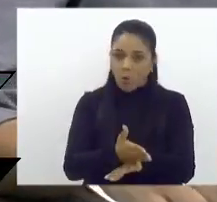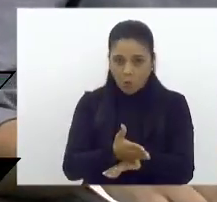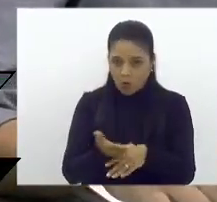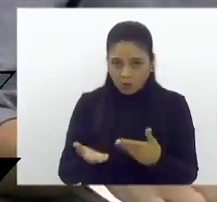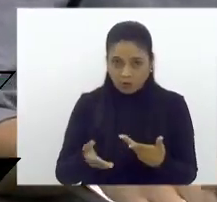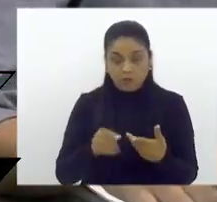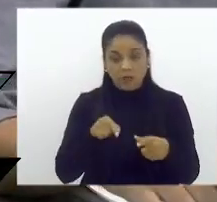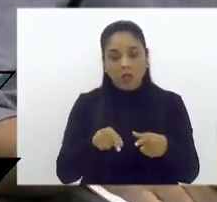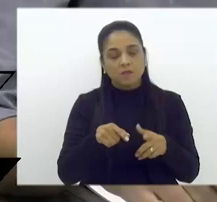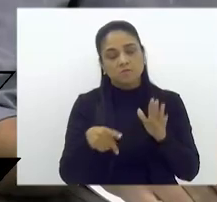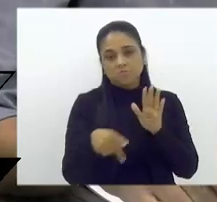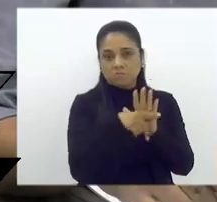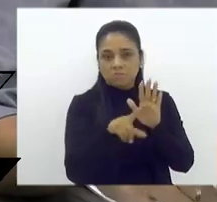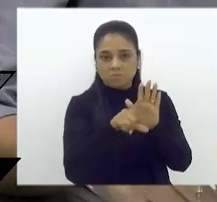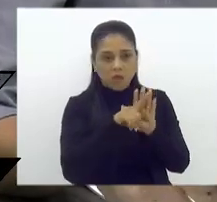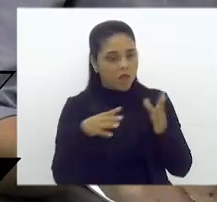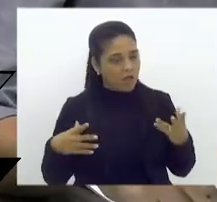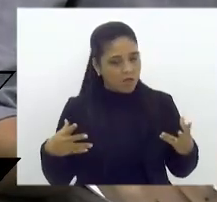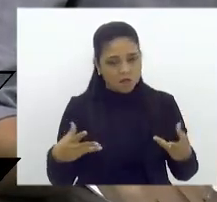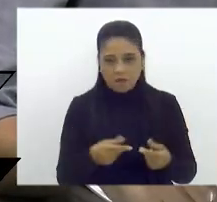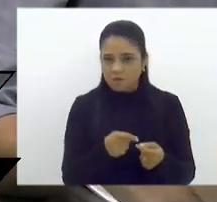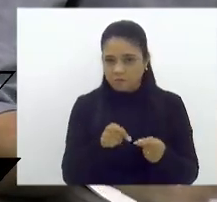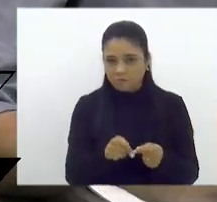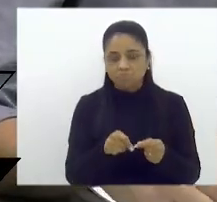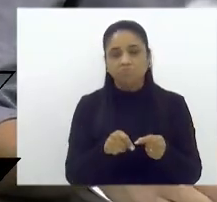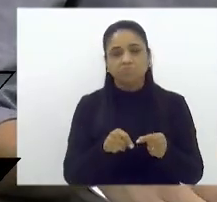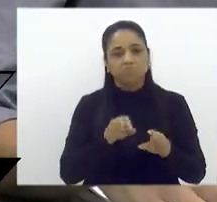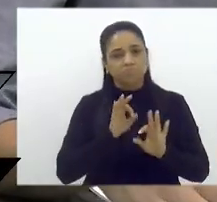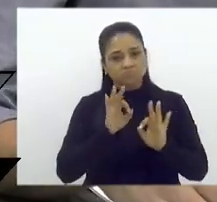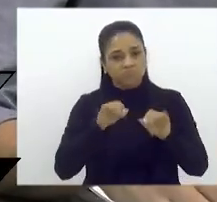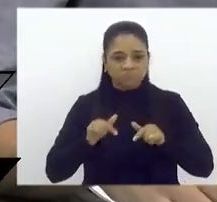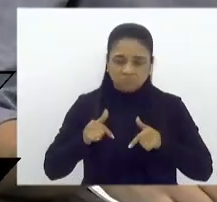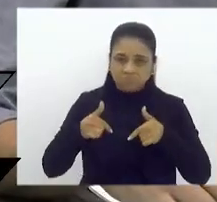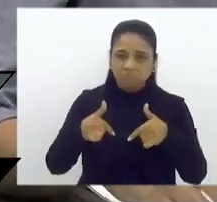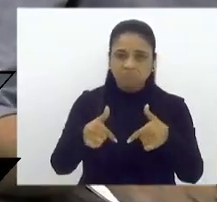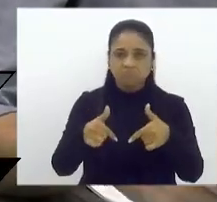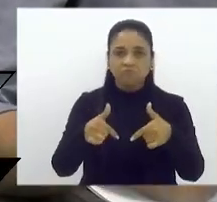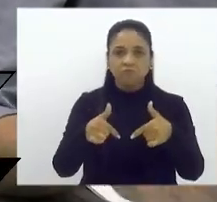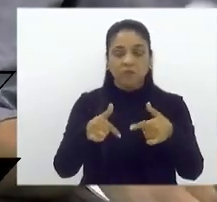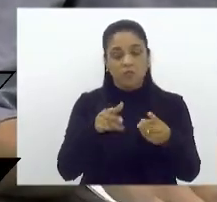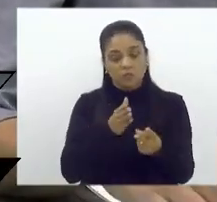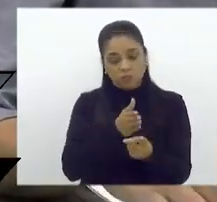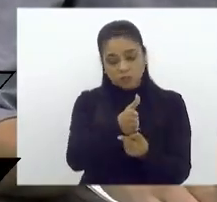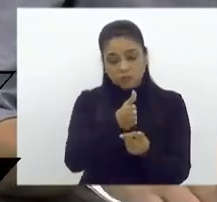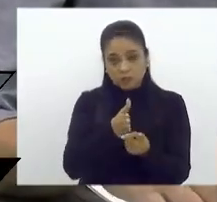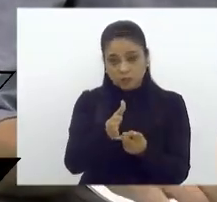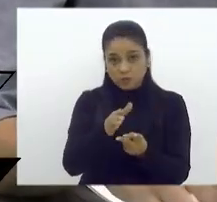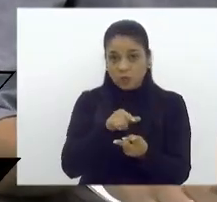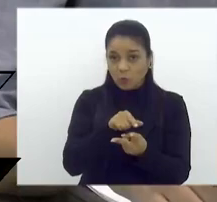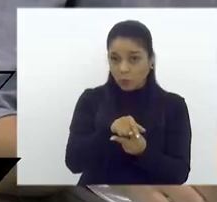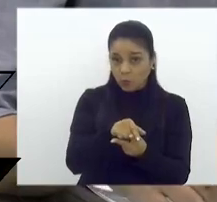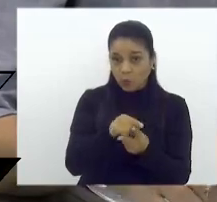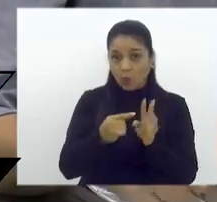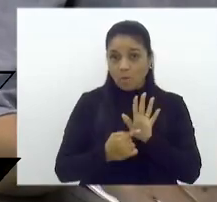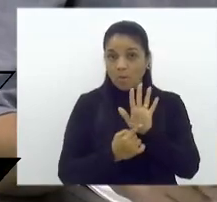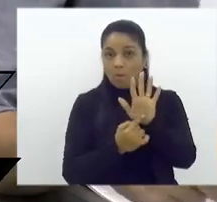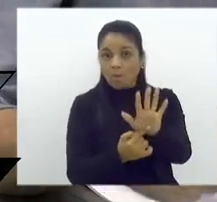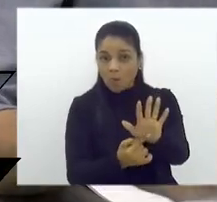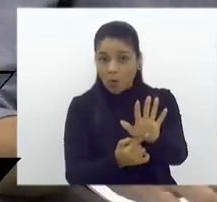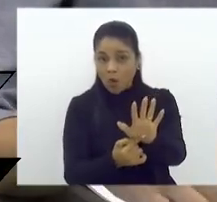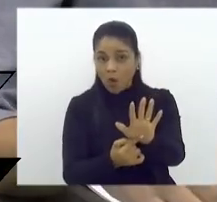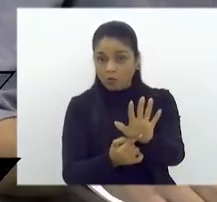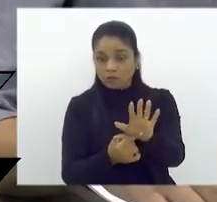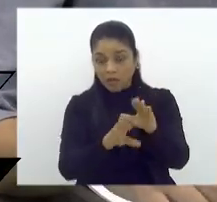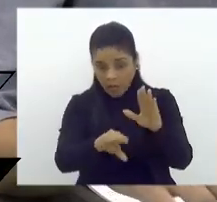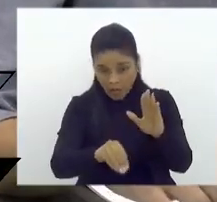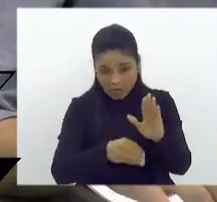esse excelente projeto, com essa excelente iniciativa, abre dois caminhos. Um mostra a relevância das tais